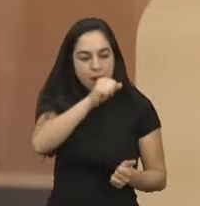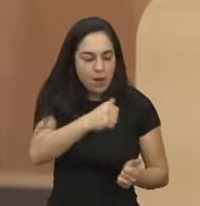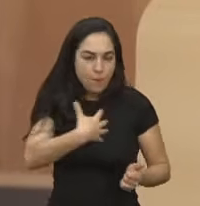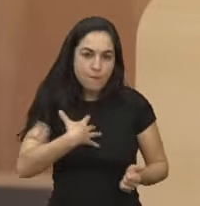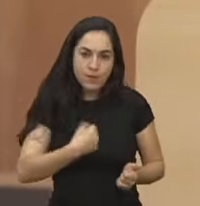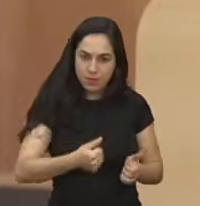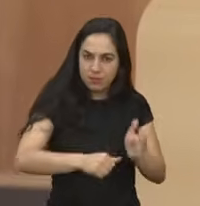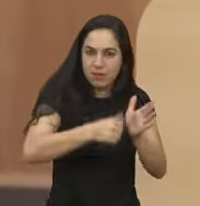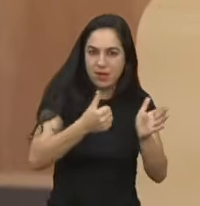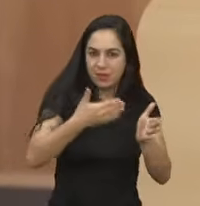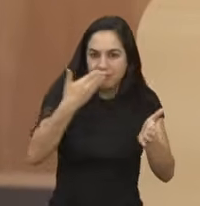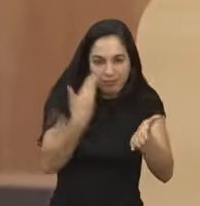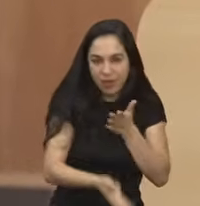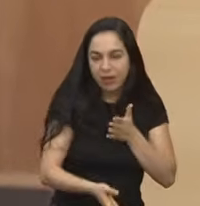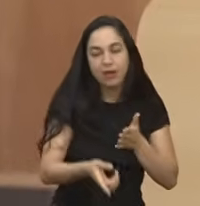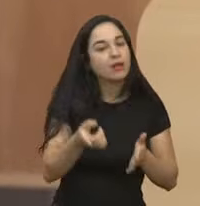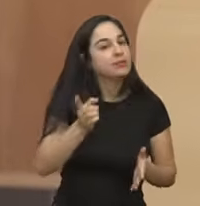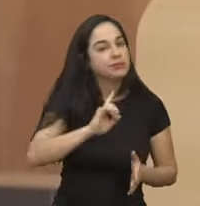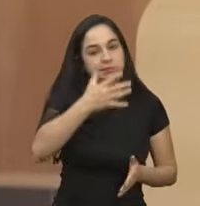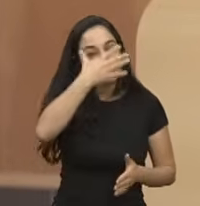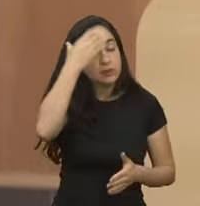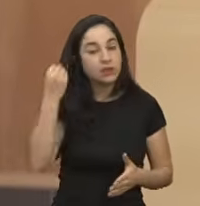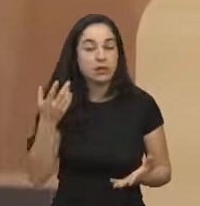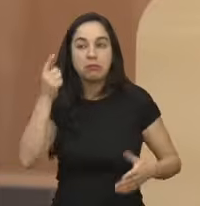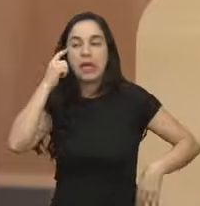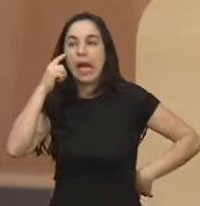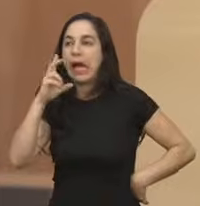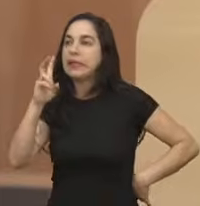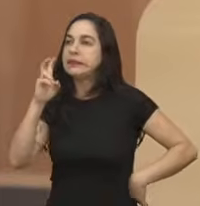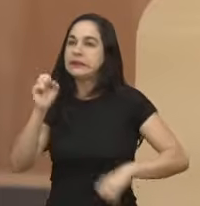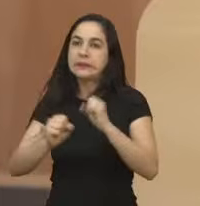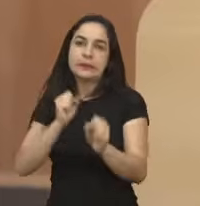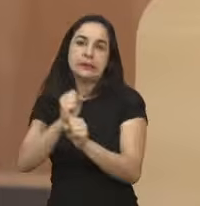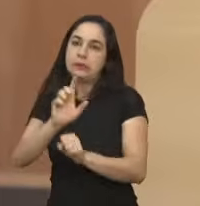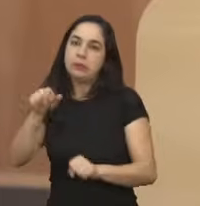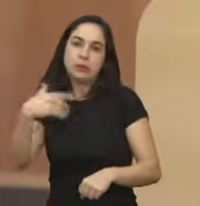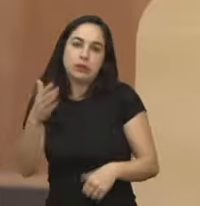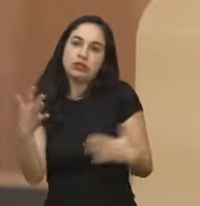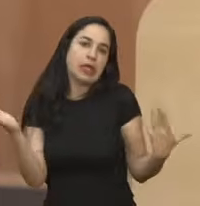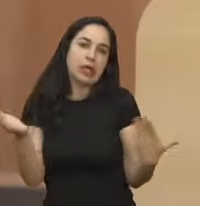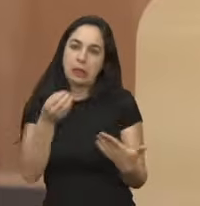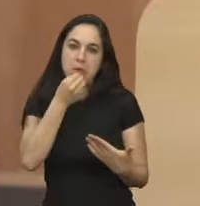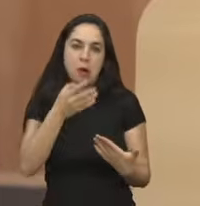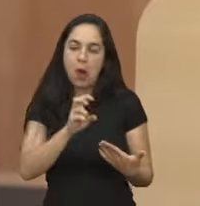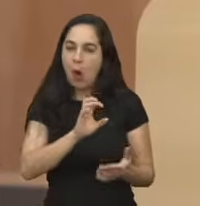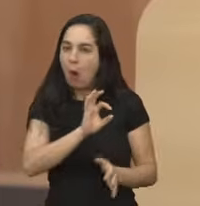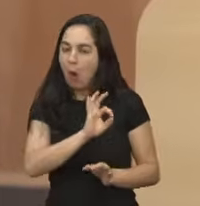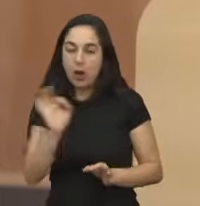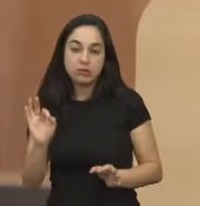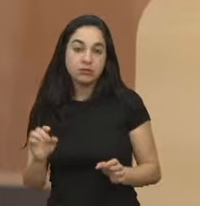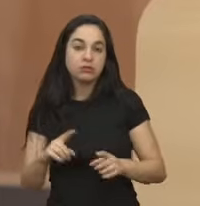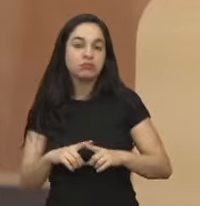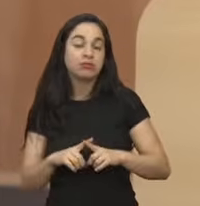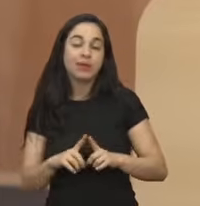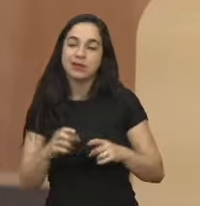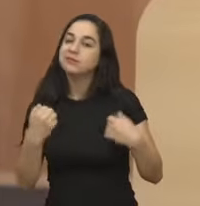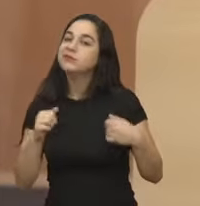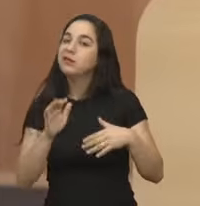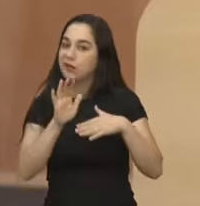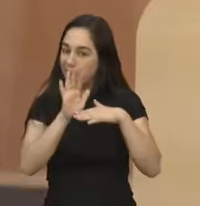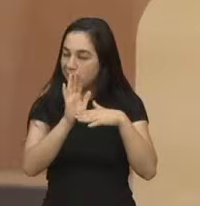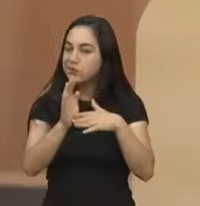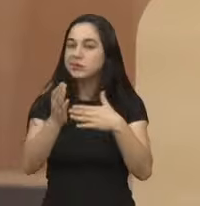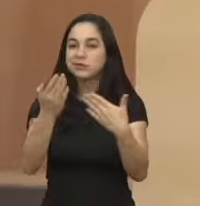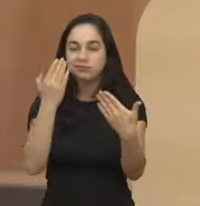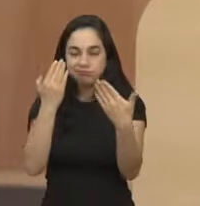esperado também, porque 5 anos é um tempo bom, era para seguir em frente, então ela precisava de ajuda psicológica, talvez até psiquiátrica, mas porque